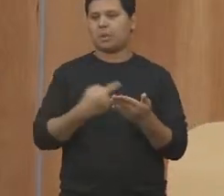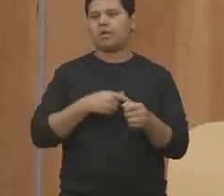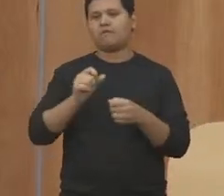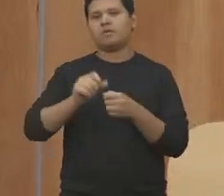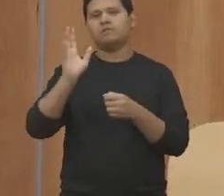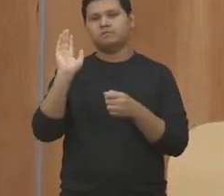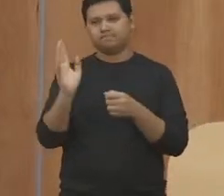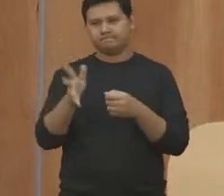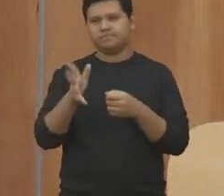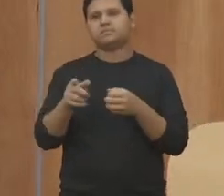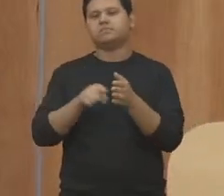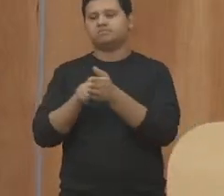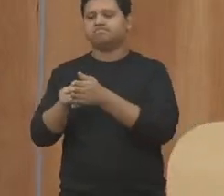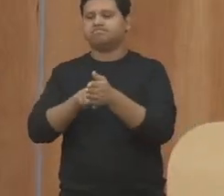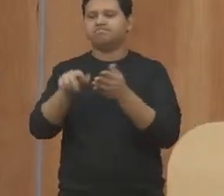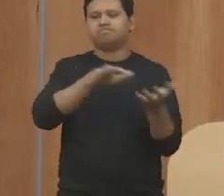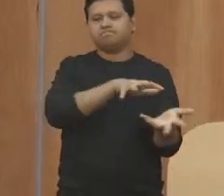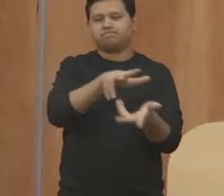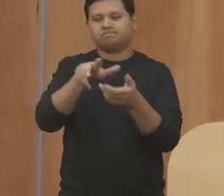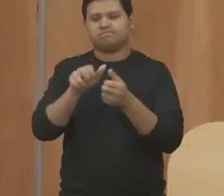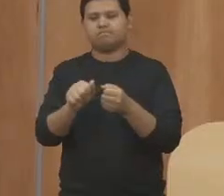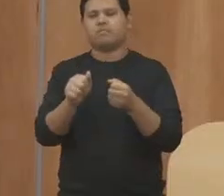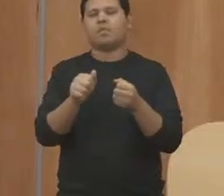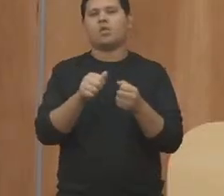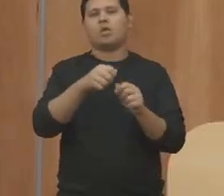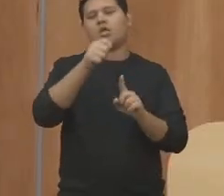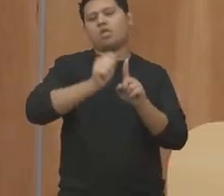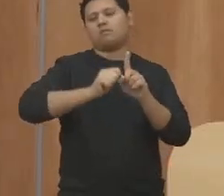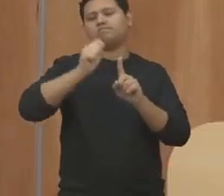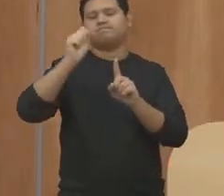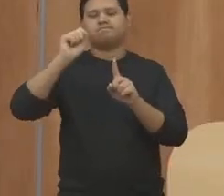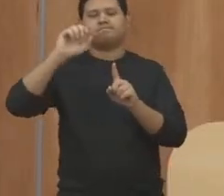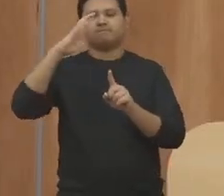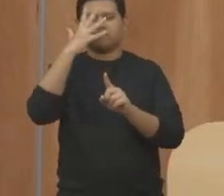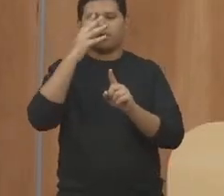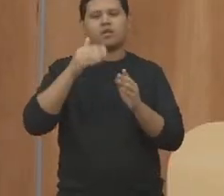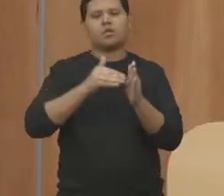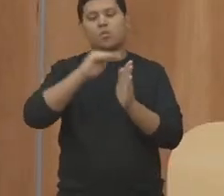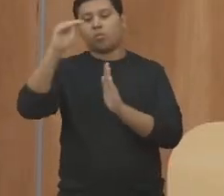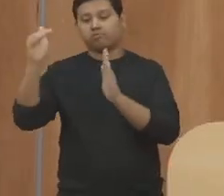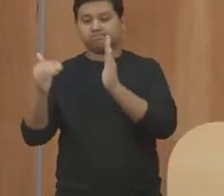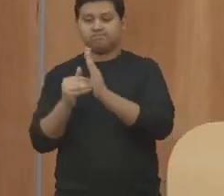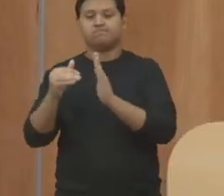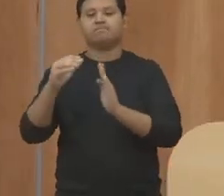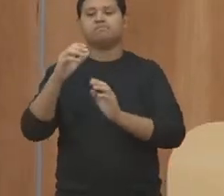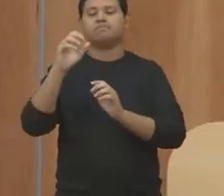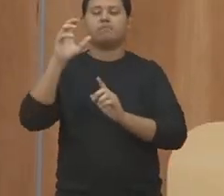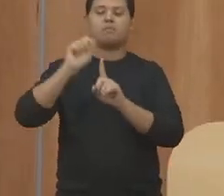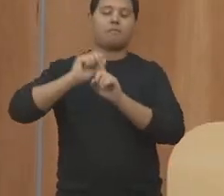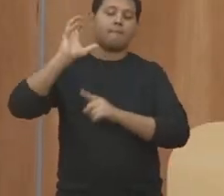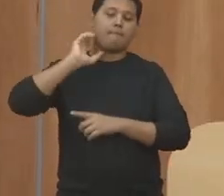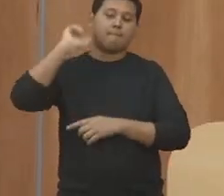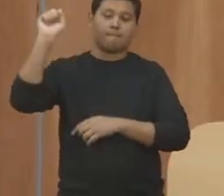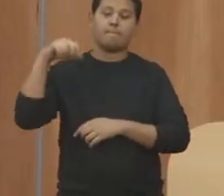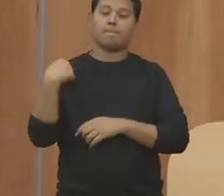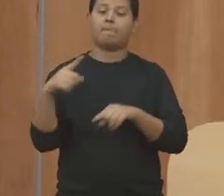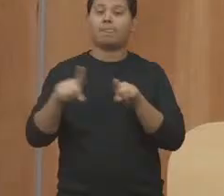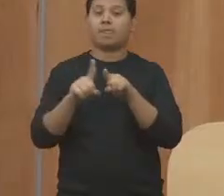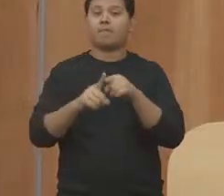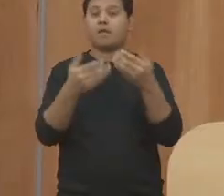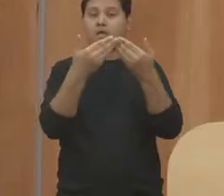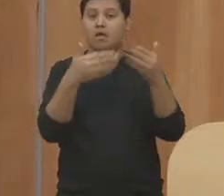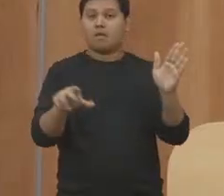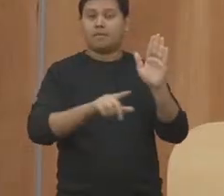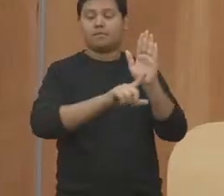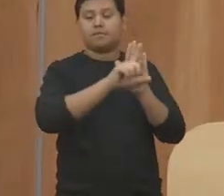já fizemos uma pesquisa de mercado durante os meses de fevereiro e abril e abrimos uma licitação que o pregão acredito